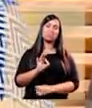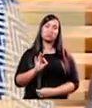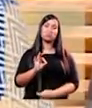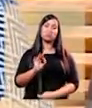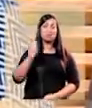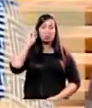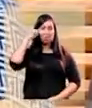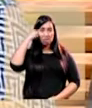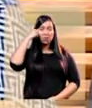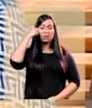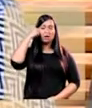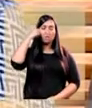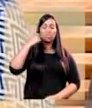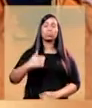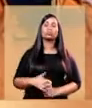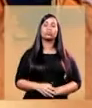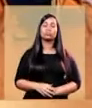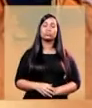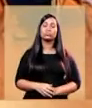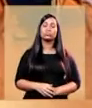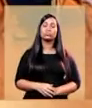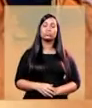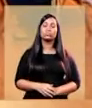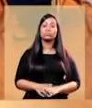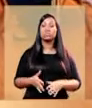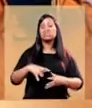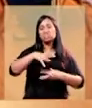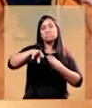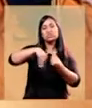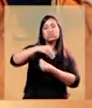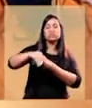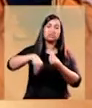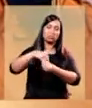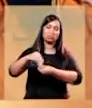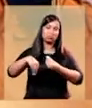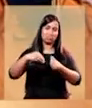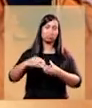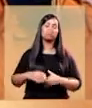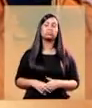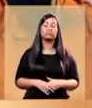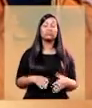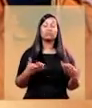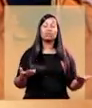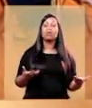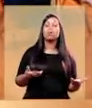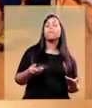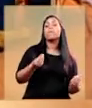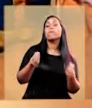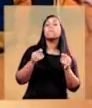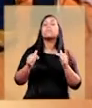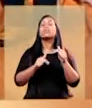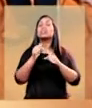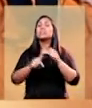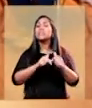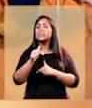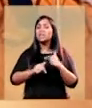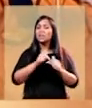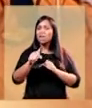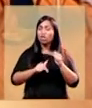seriam da etnia negra. Certo. Mas é misto, pardos e brancos. Ô, Júnior, como é que é